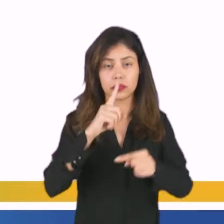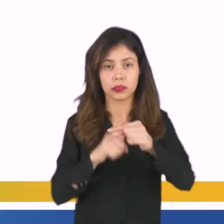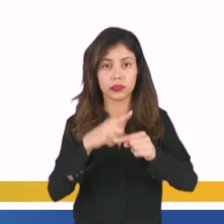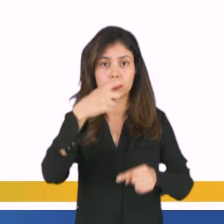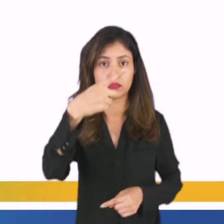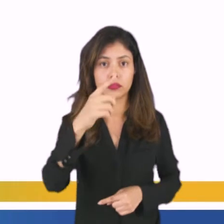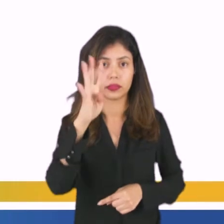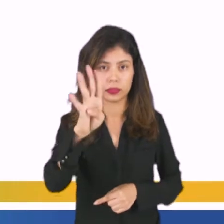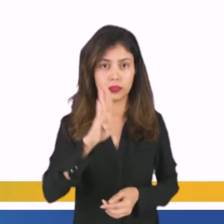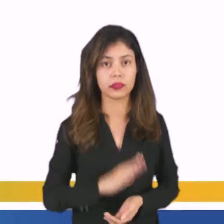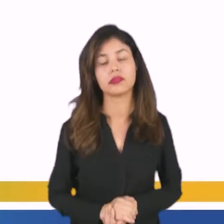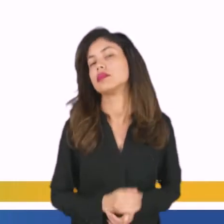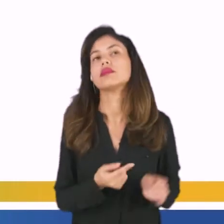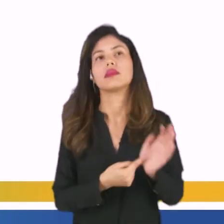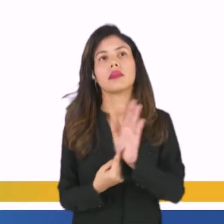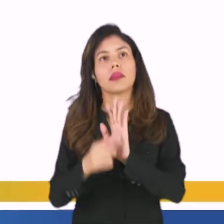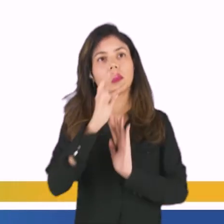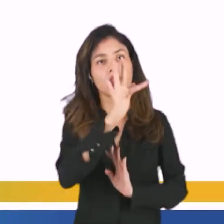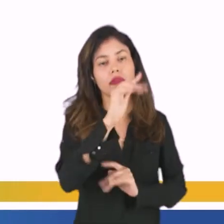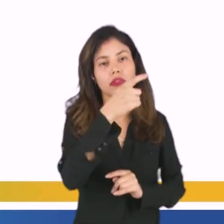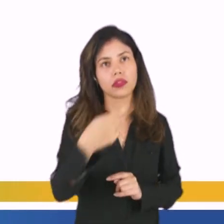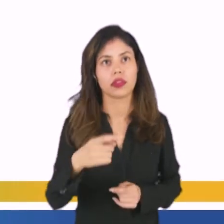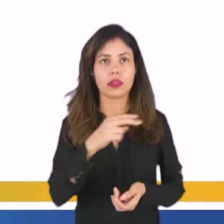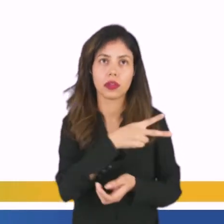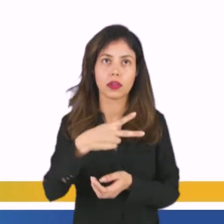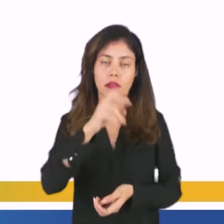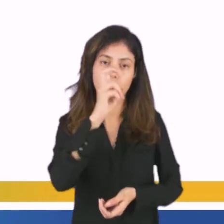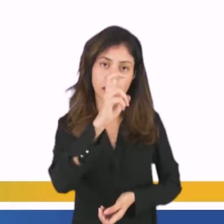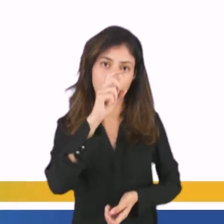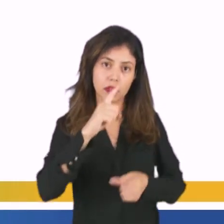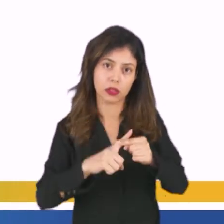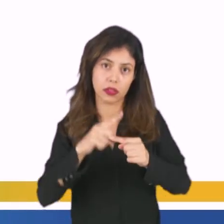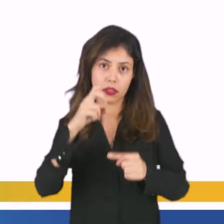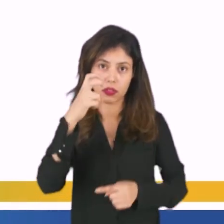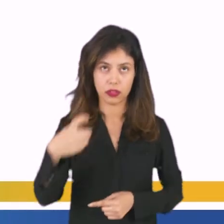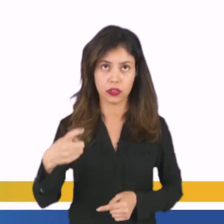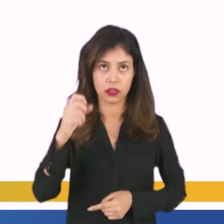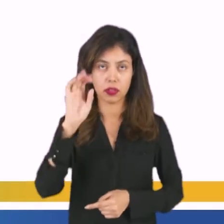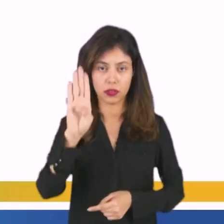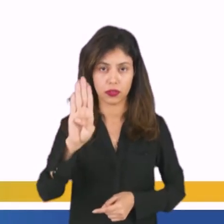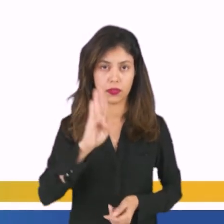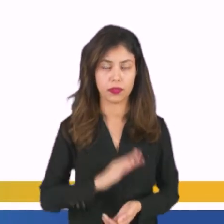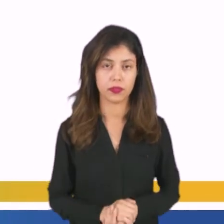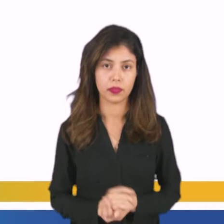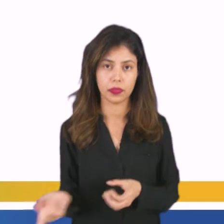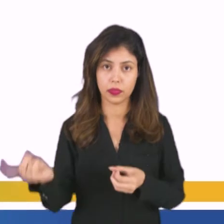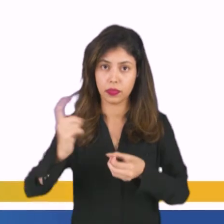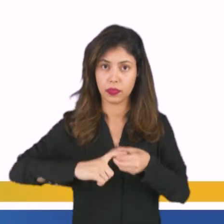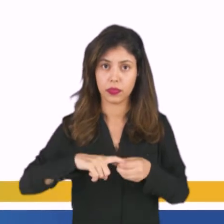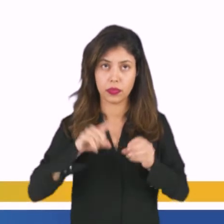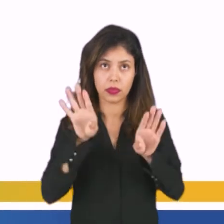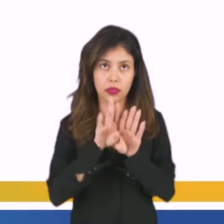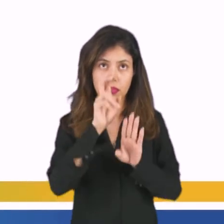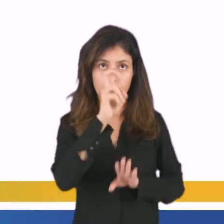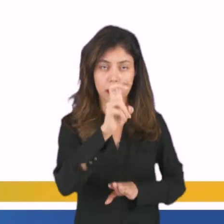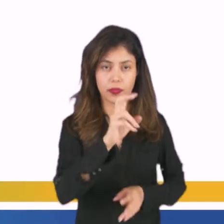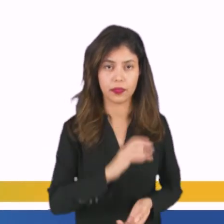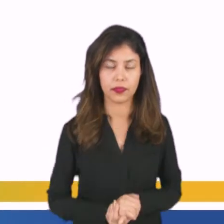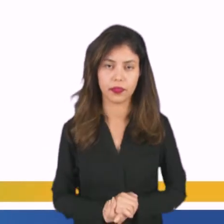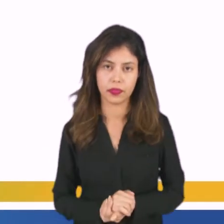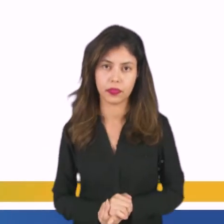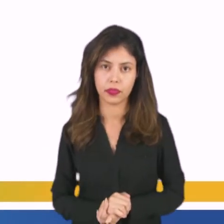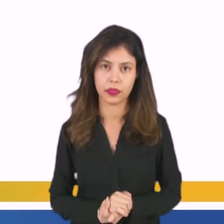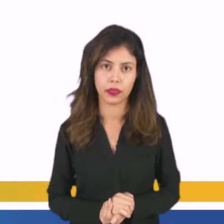x mais b, onde a minha f de x é igual a 5x mais b. Voltando que esse 5 ela